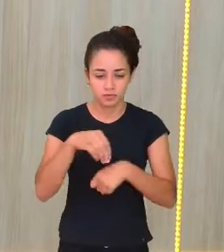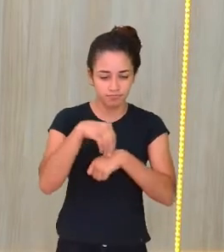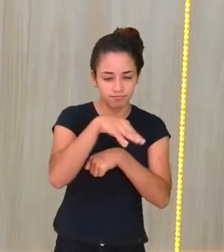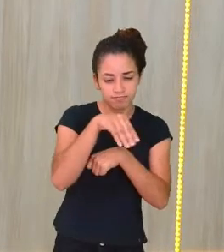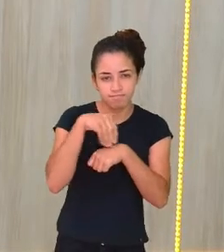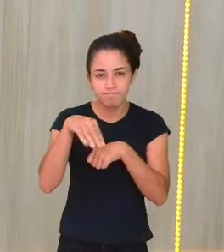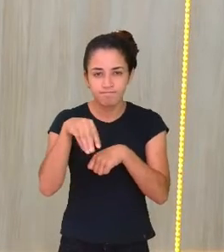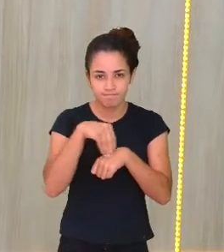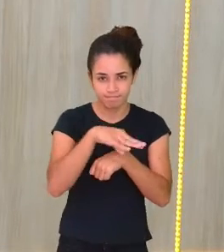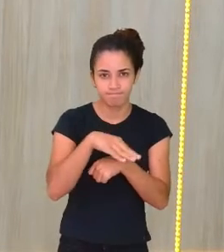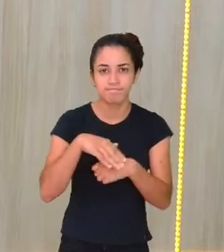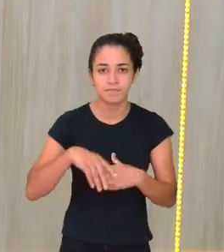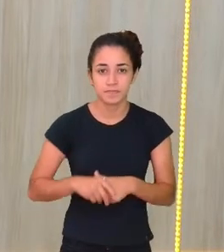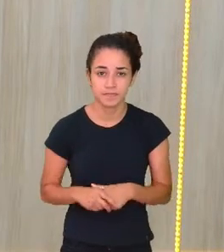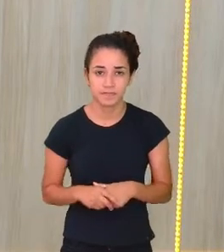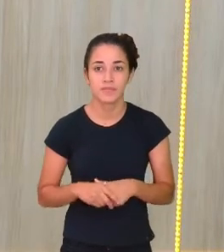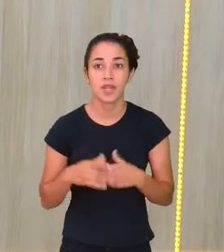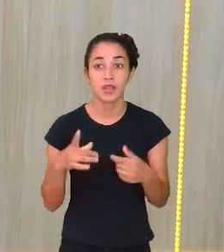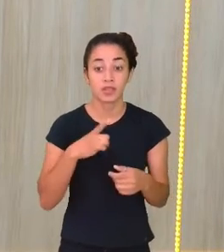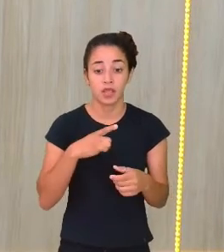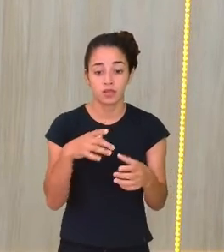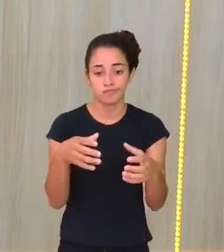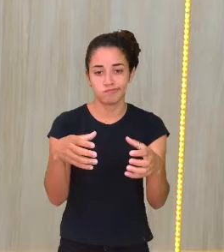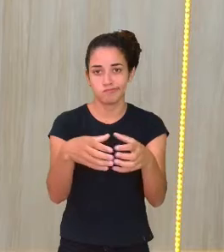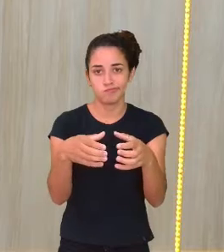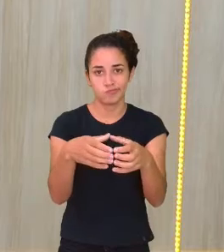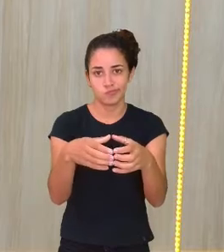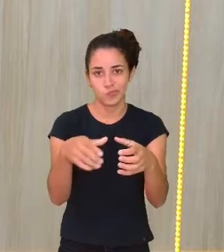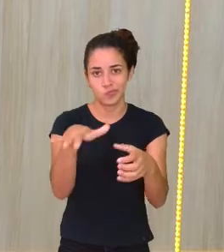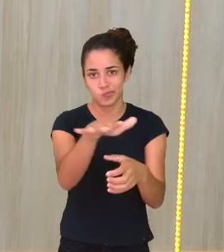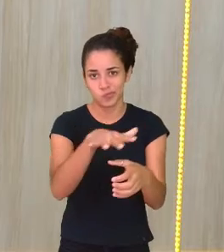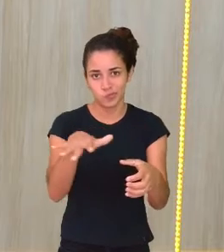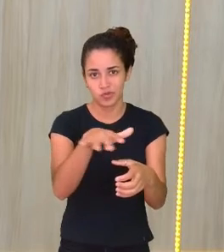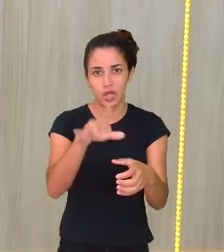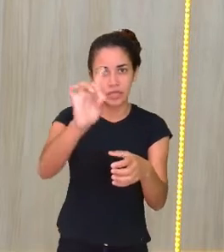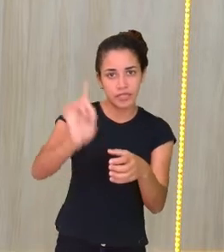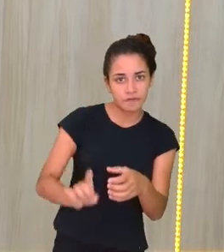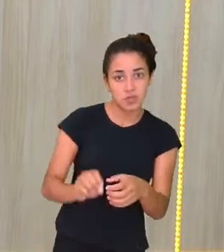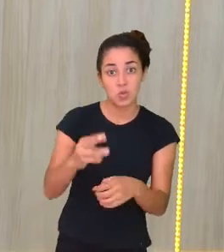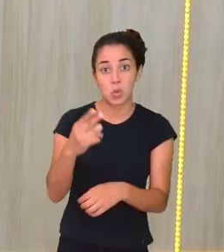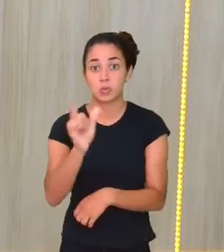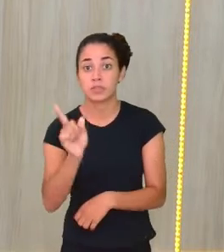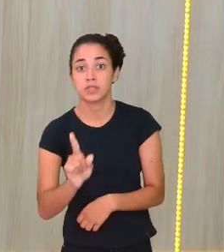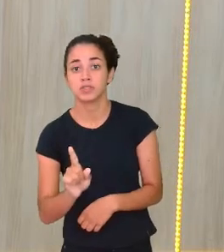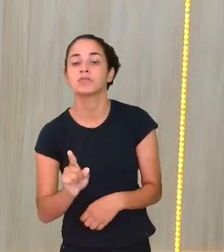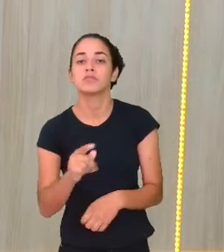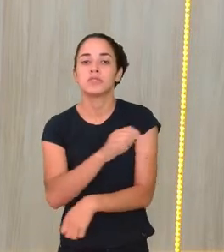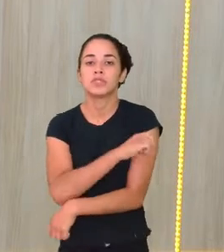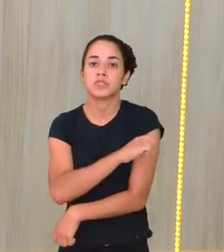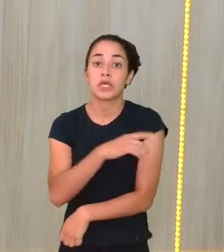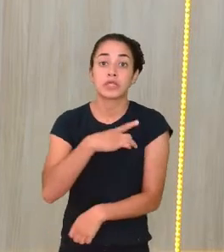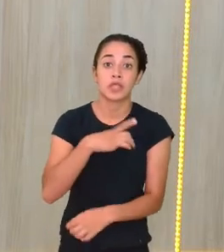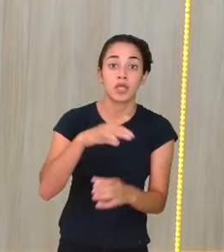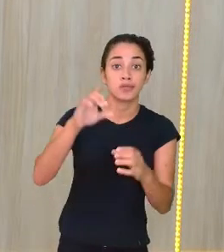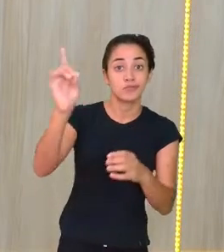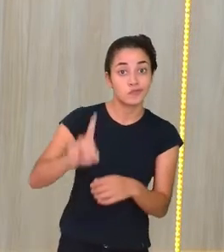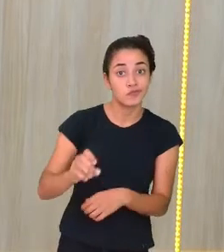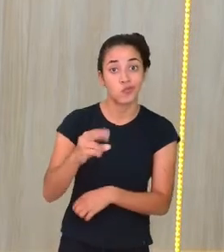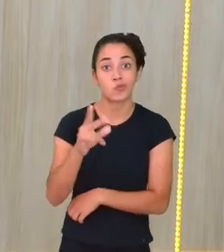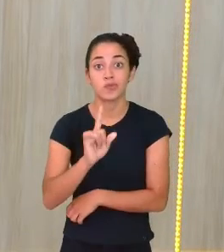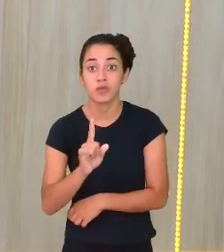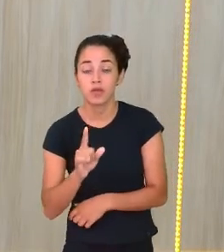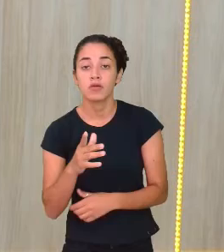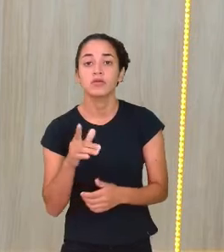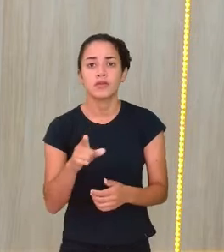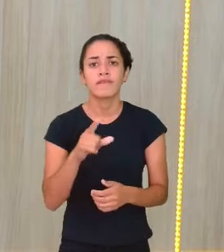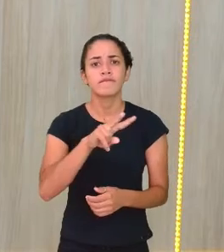mediação, que tenha um público com deficiência ou não, que o estudante tenha alguma deficiência, mas eles